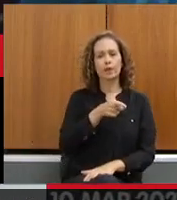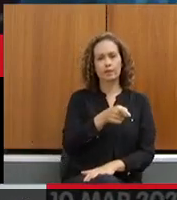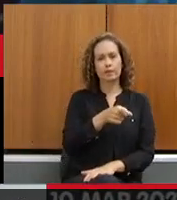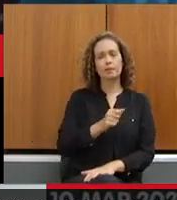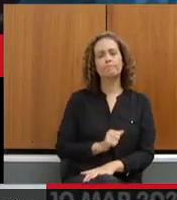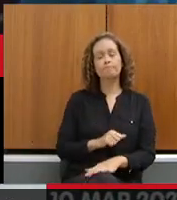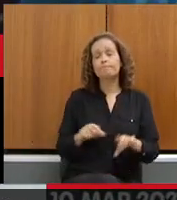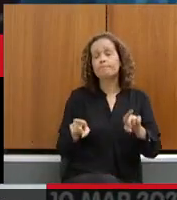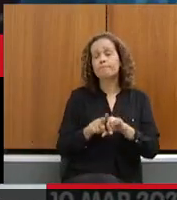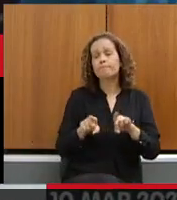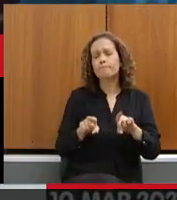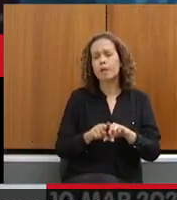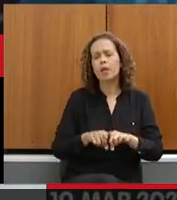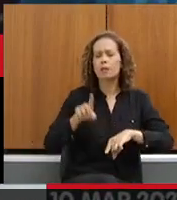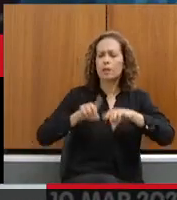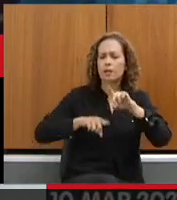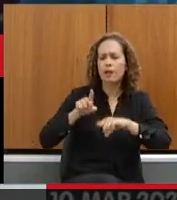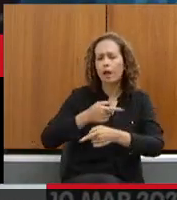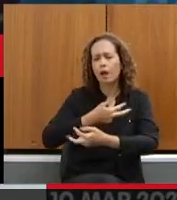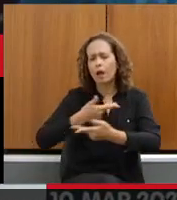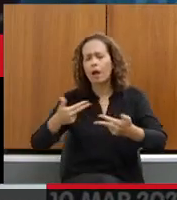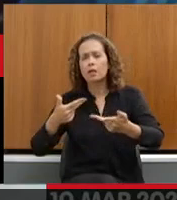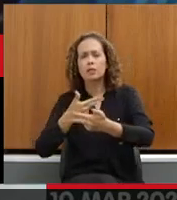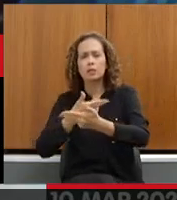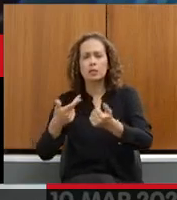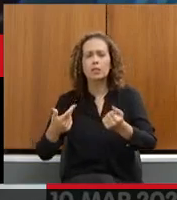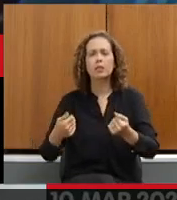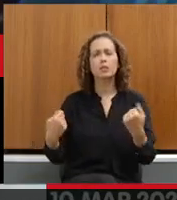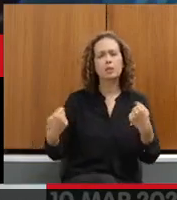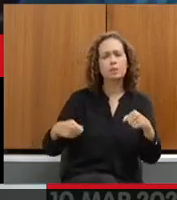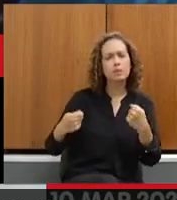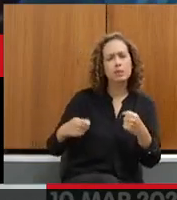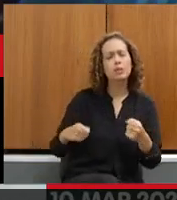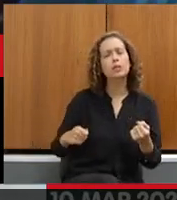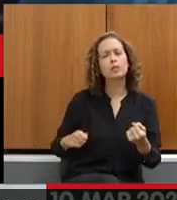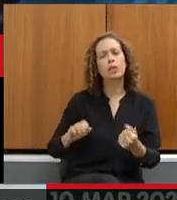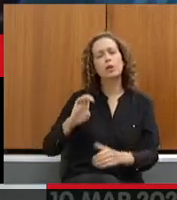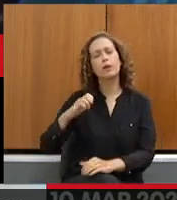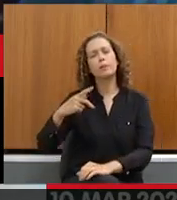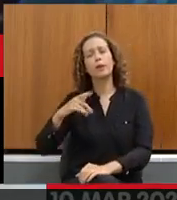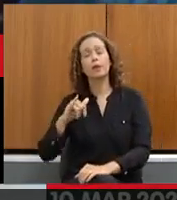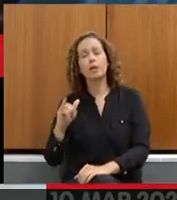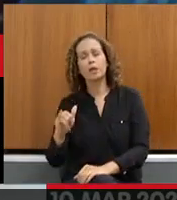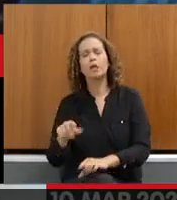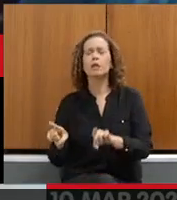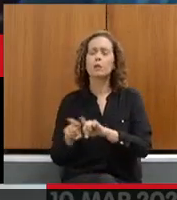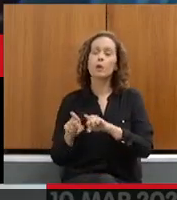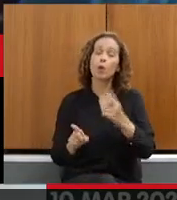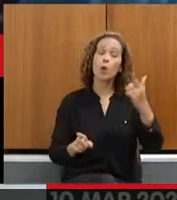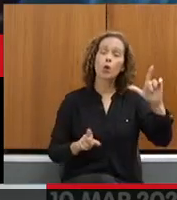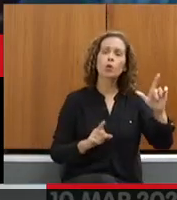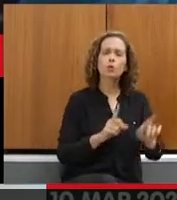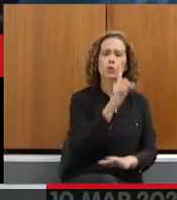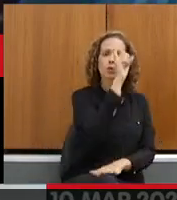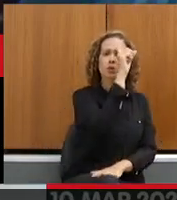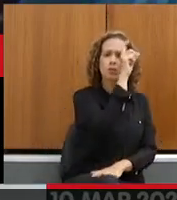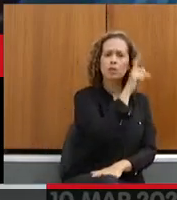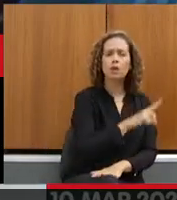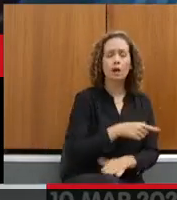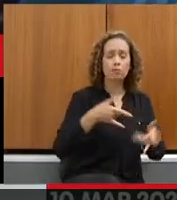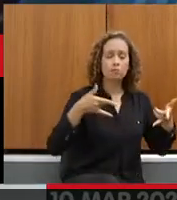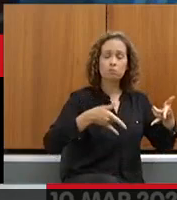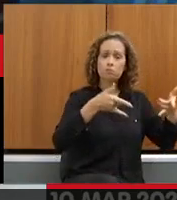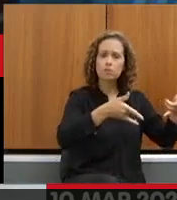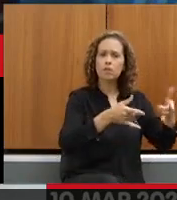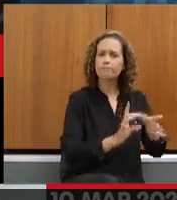e aqueles equipamentos do hospital de campanha Eles foram direcionados para os hospitais da fhemig inclusive mantendo leitos